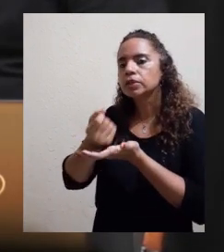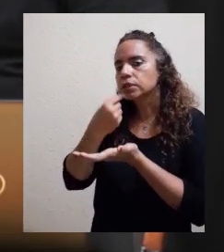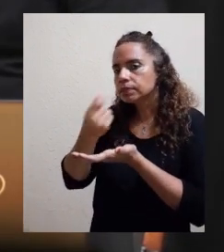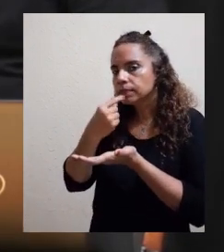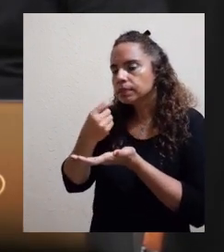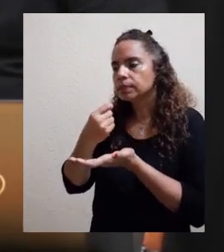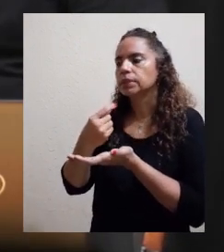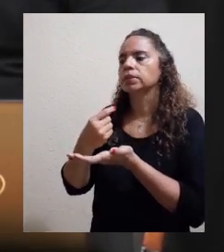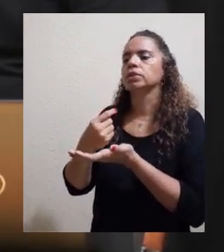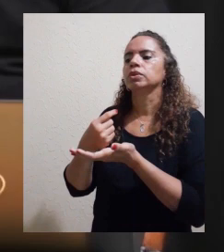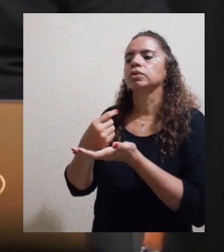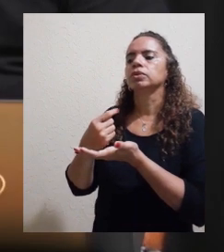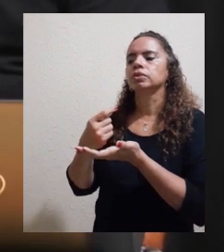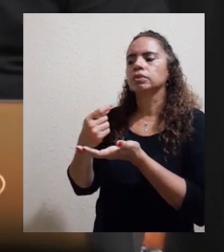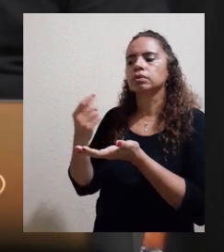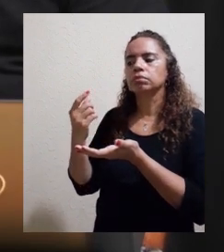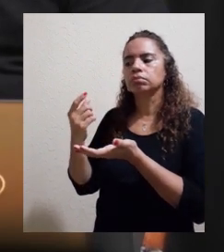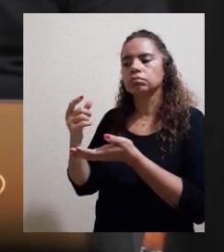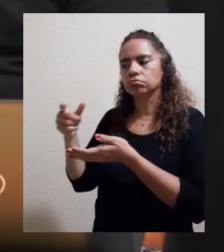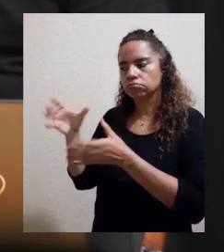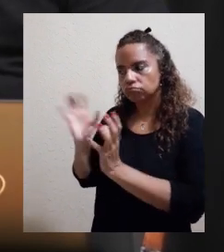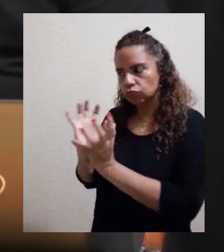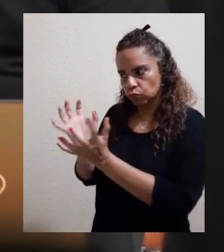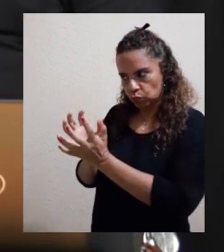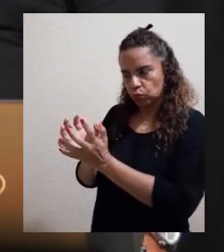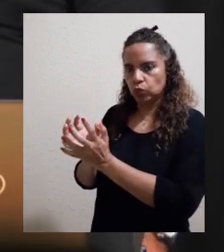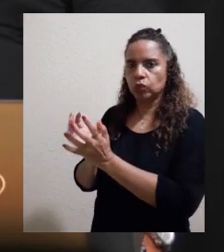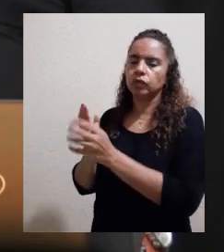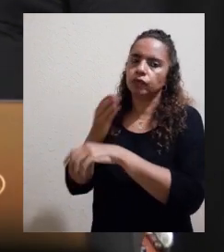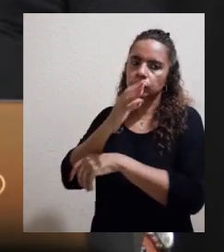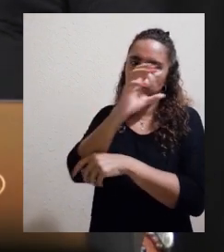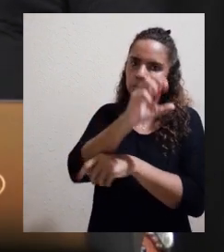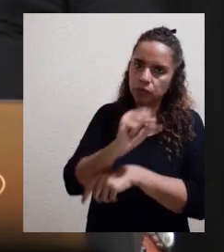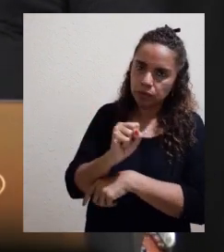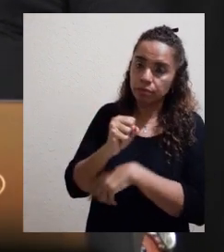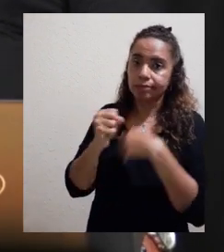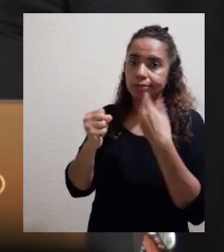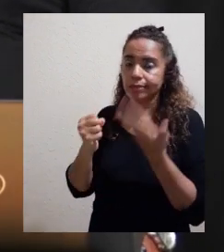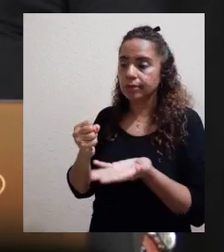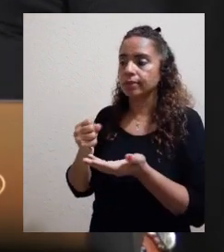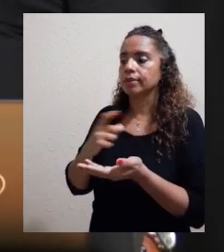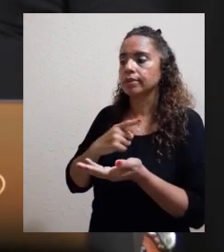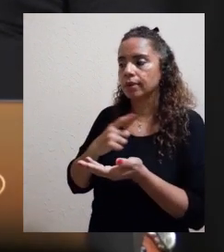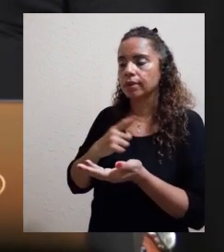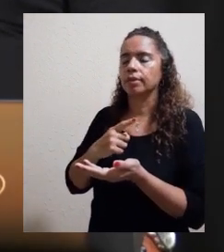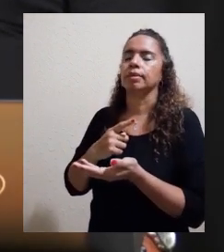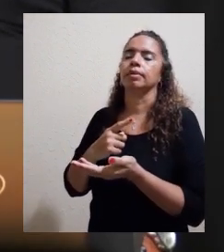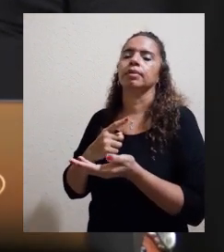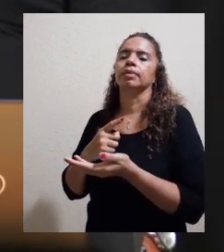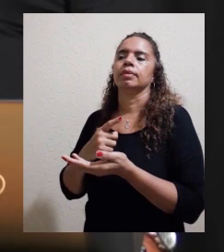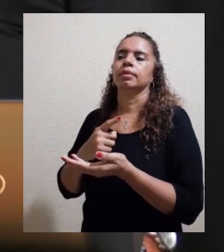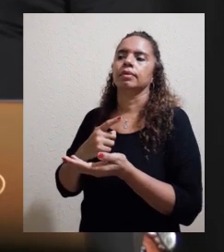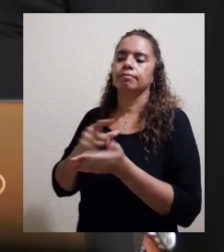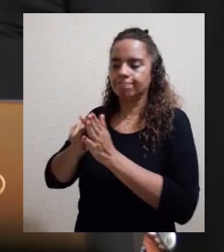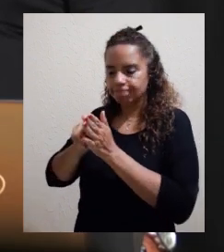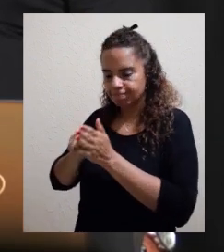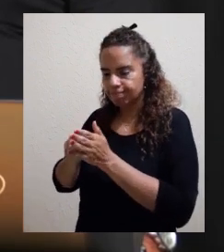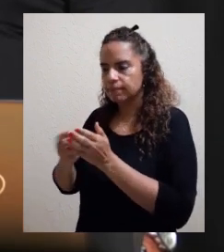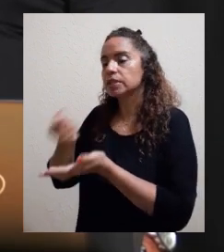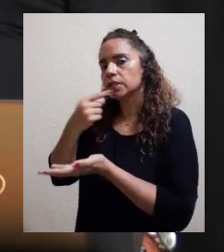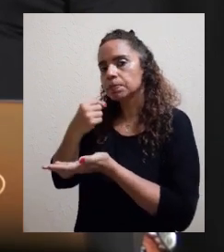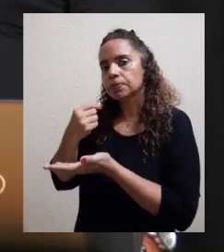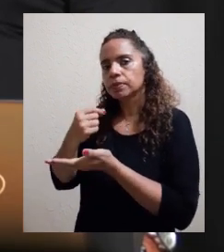Esses medicamentos são imunodepressores. A maior parte desses causam uma imunodepressão moderada a